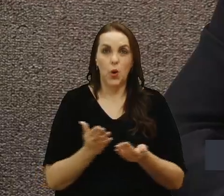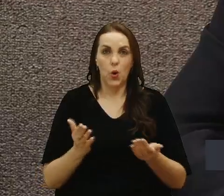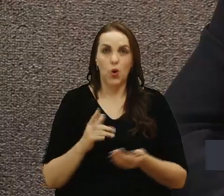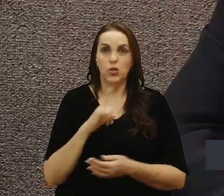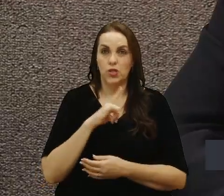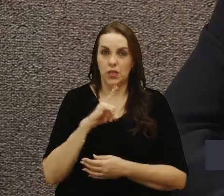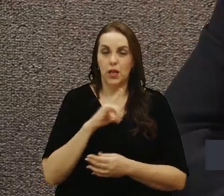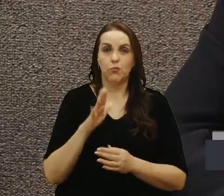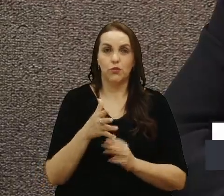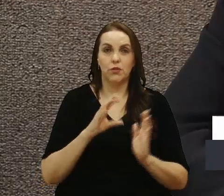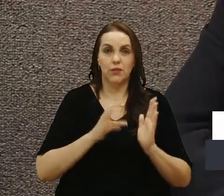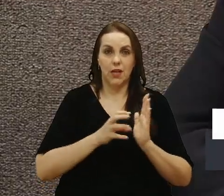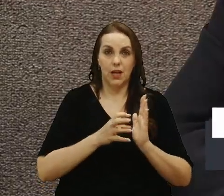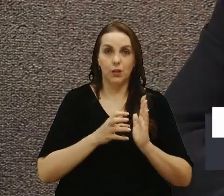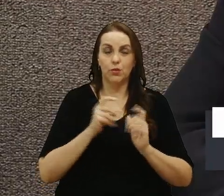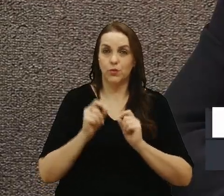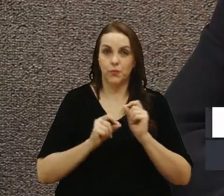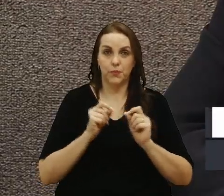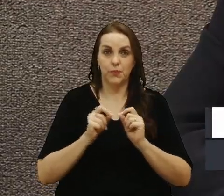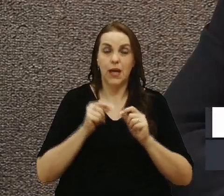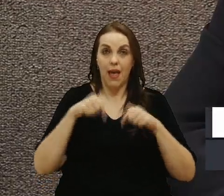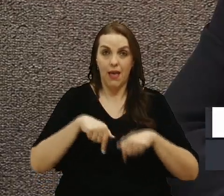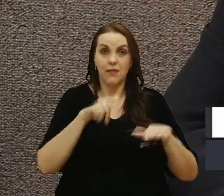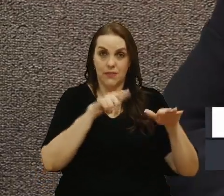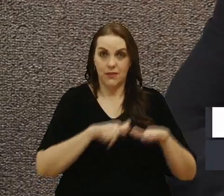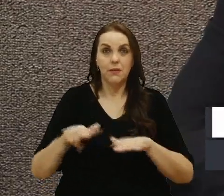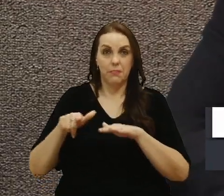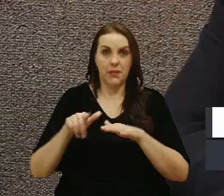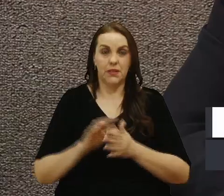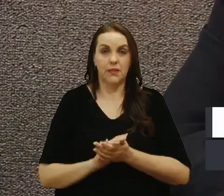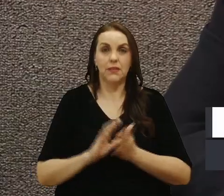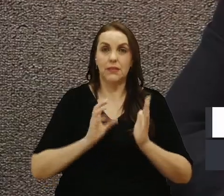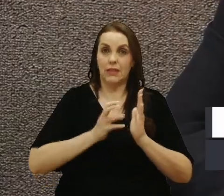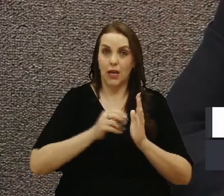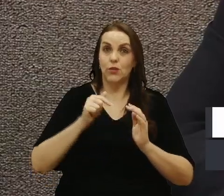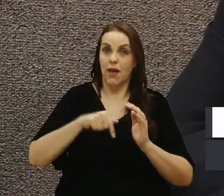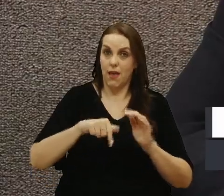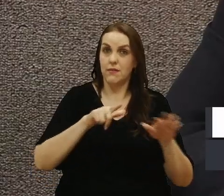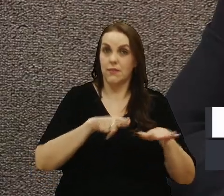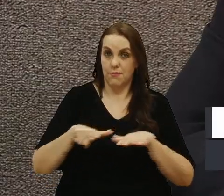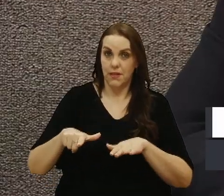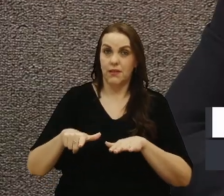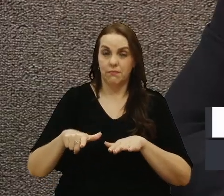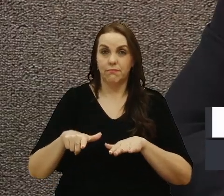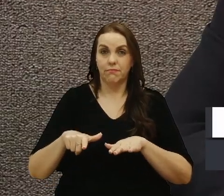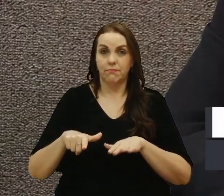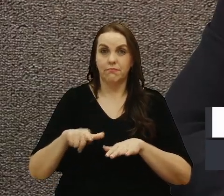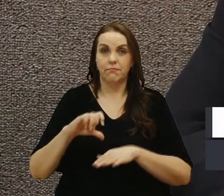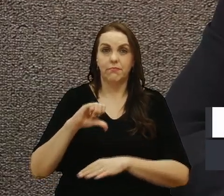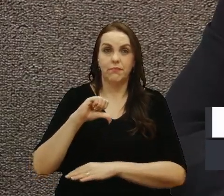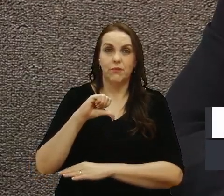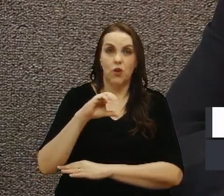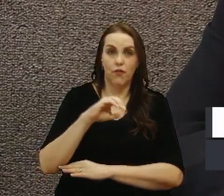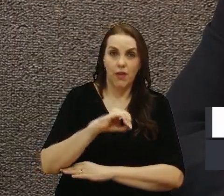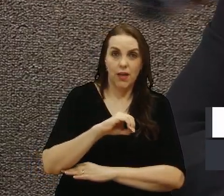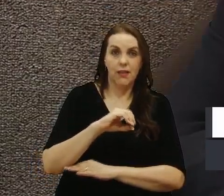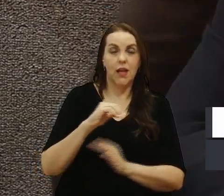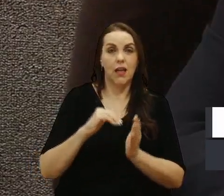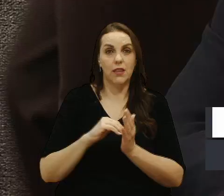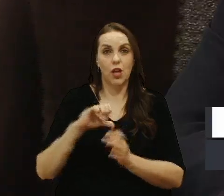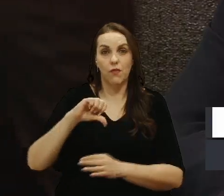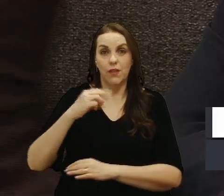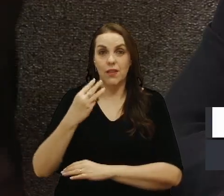dados dessa semana, de 90 a 93